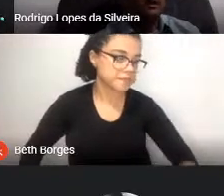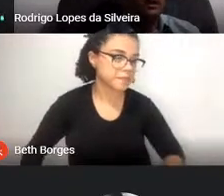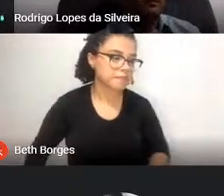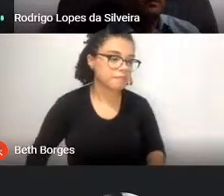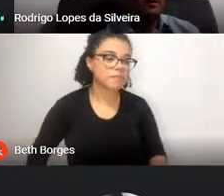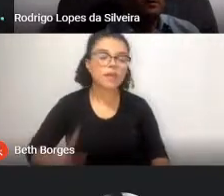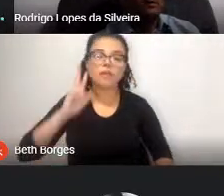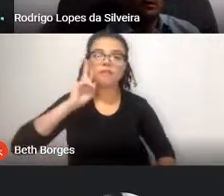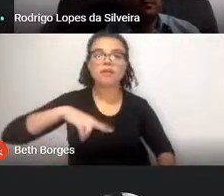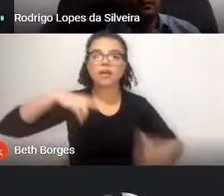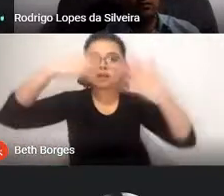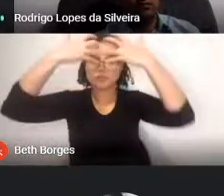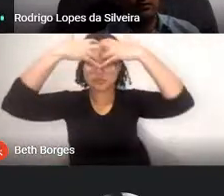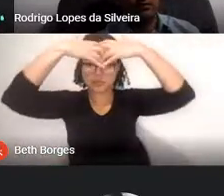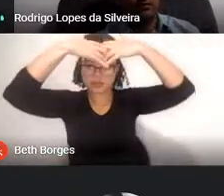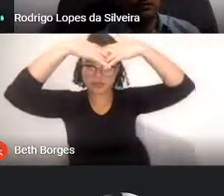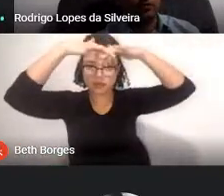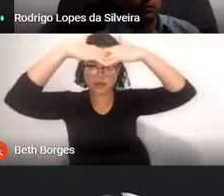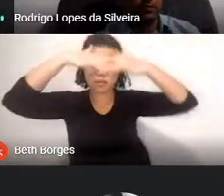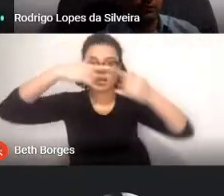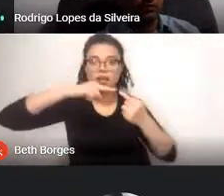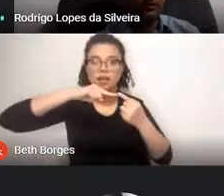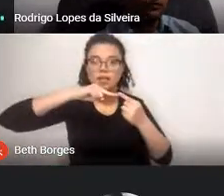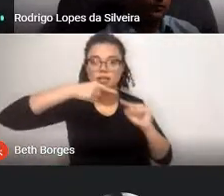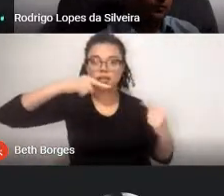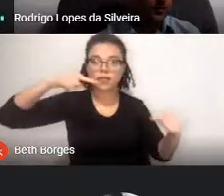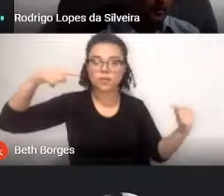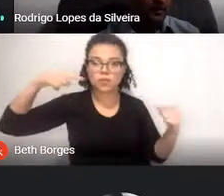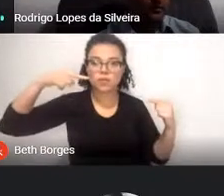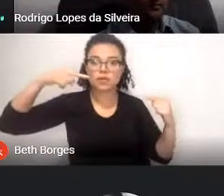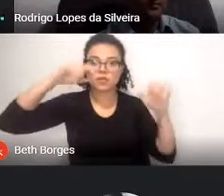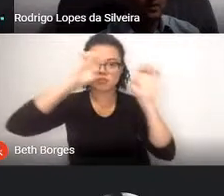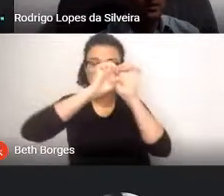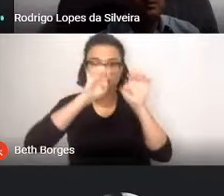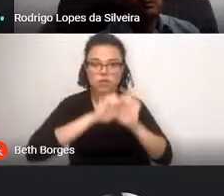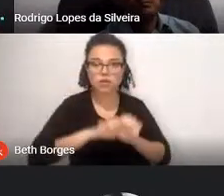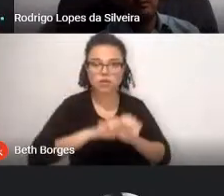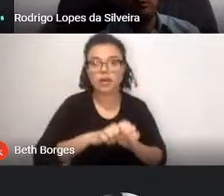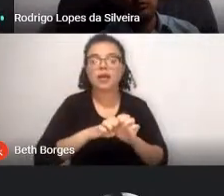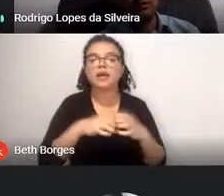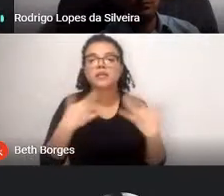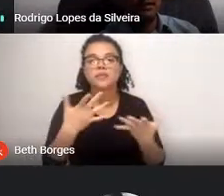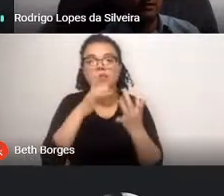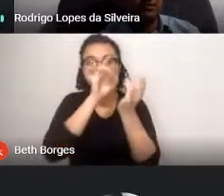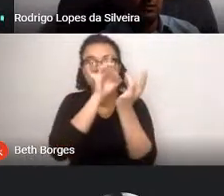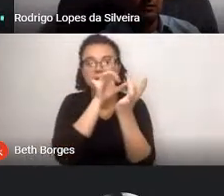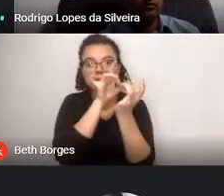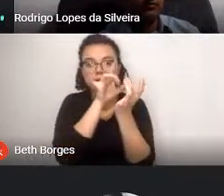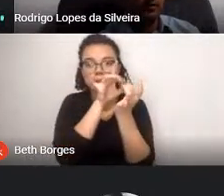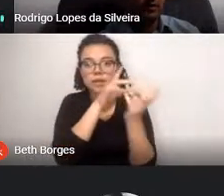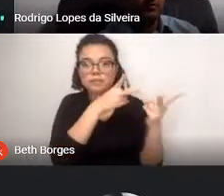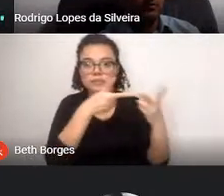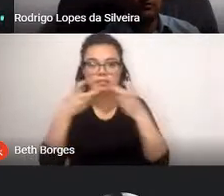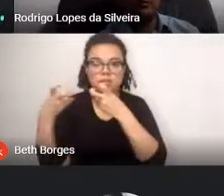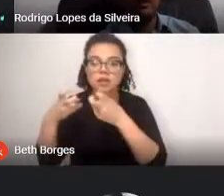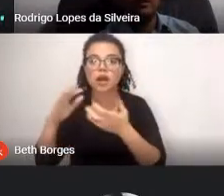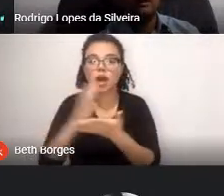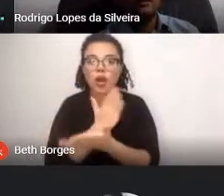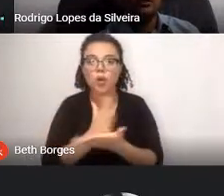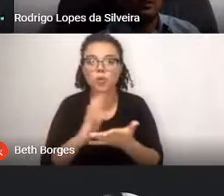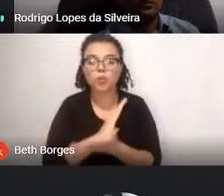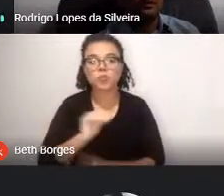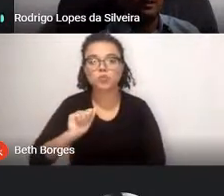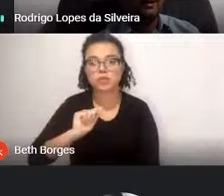neurológica, tá? Se a estrutural for de neurofeedback, tá? Mas alguns aplicativos, alguns programas de